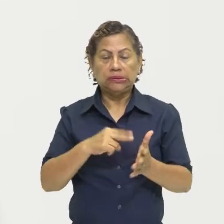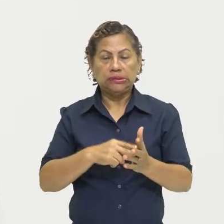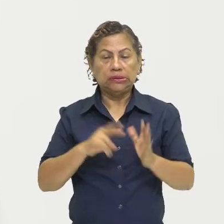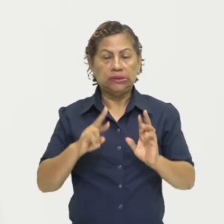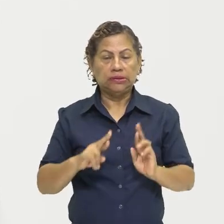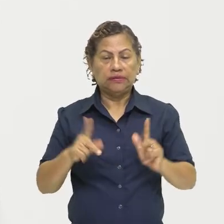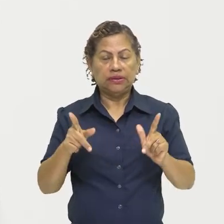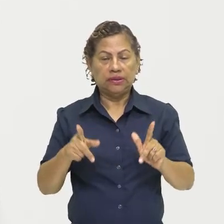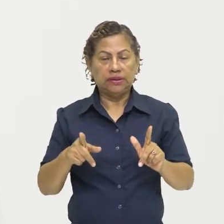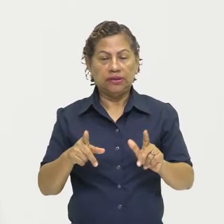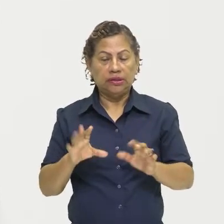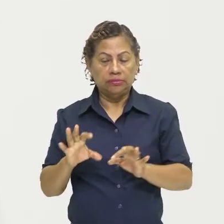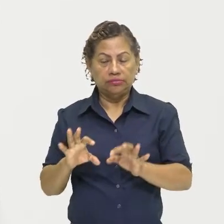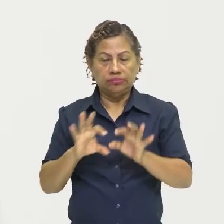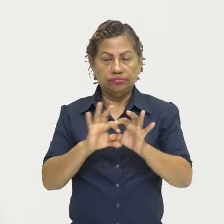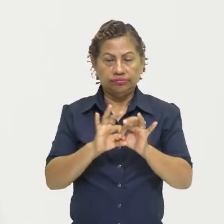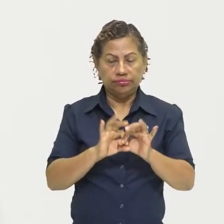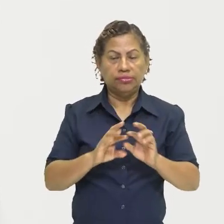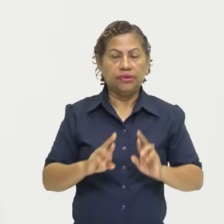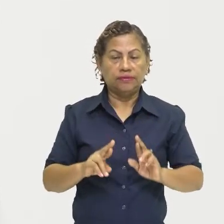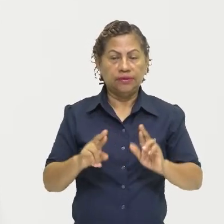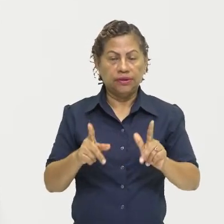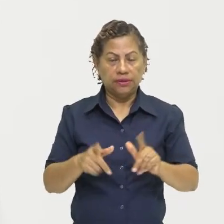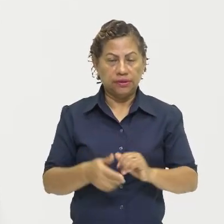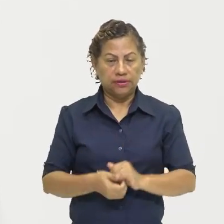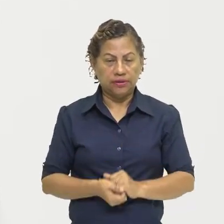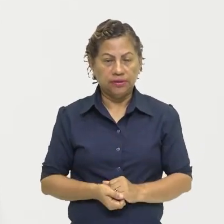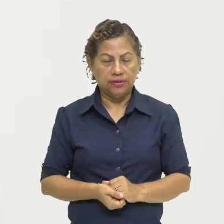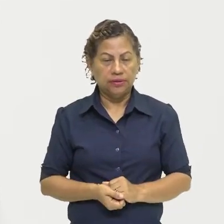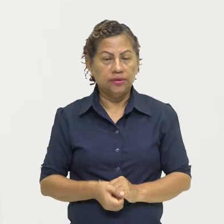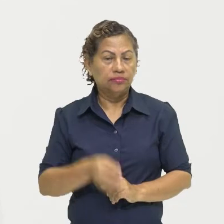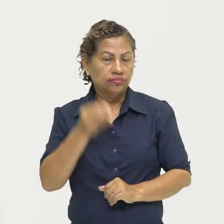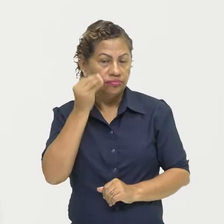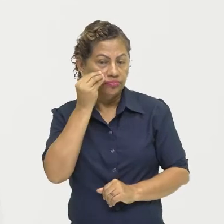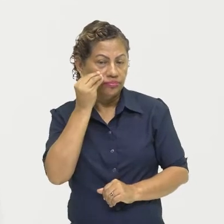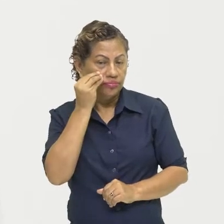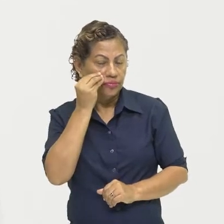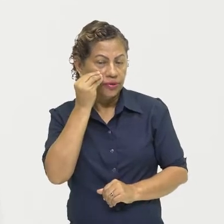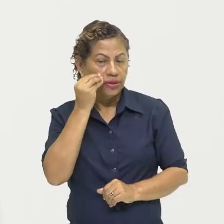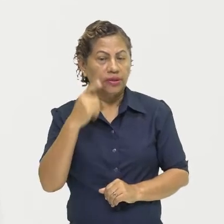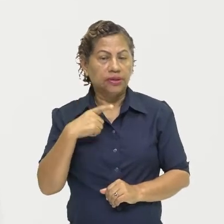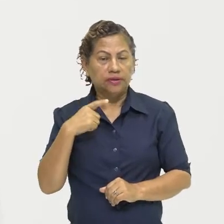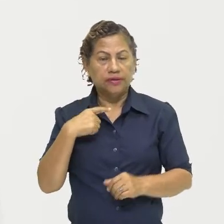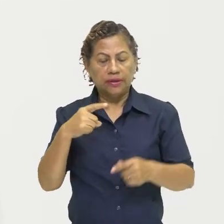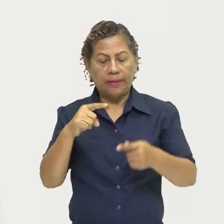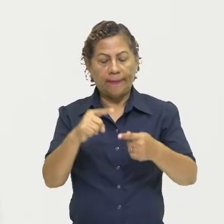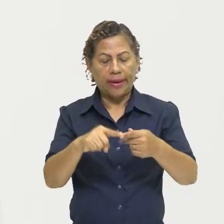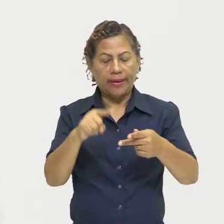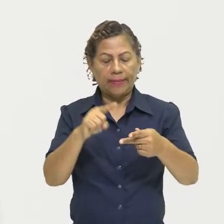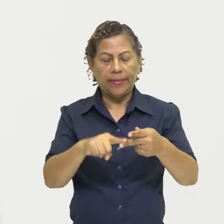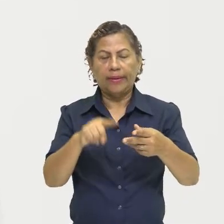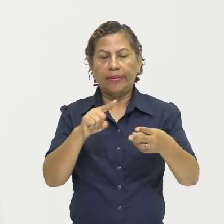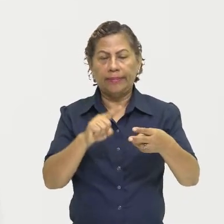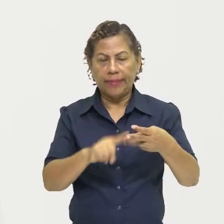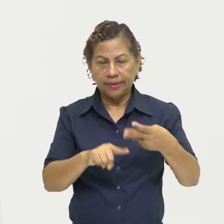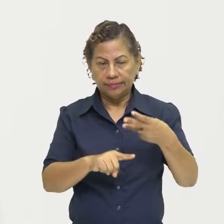observa que o contexto é outro. Então, portanto, o verbo assistir, ele vai ter 3 sentidos e que em um